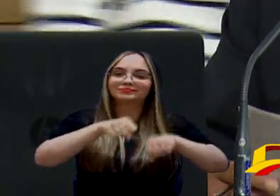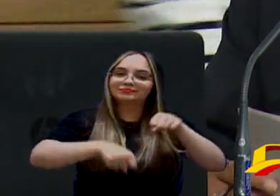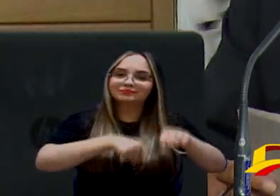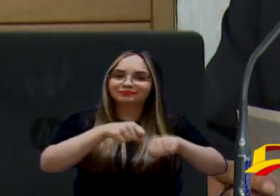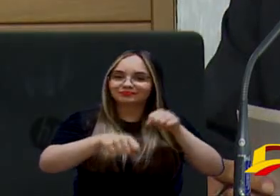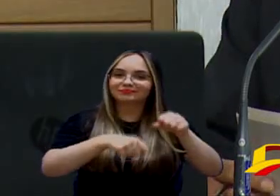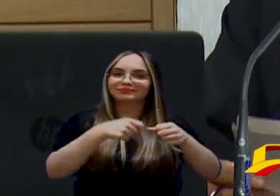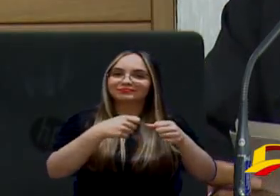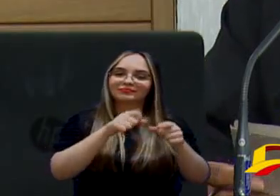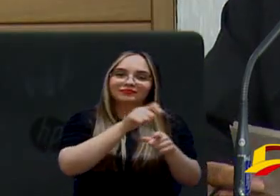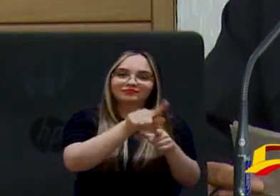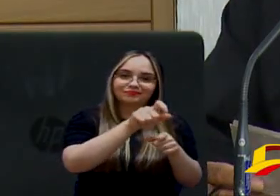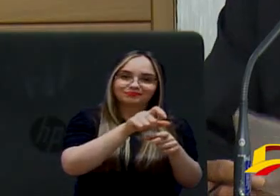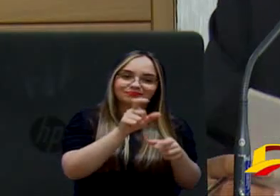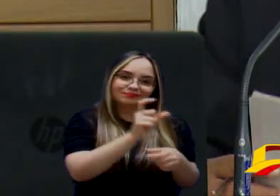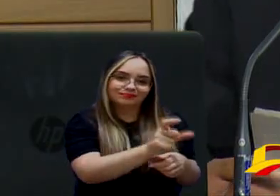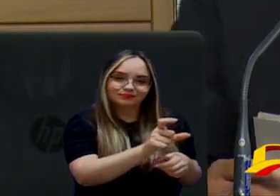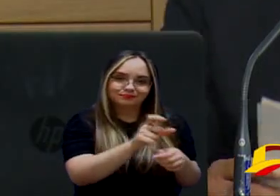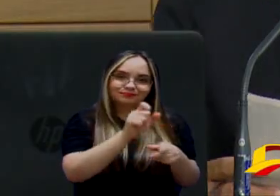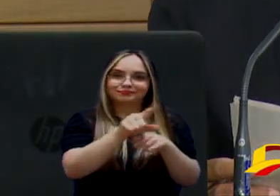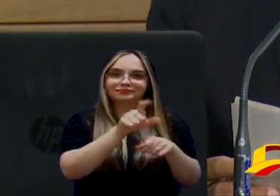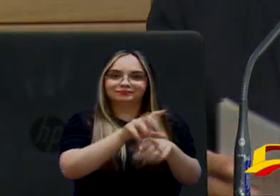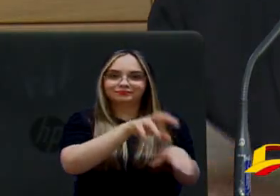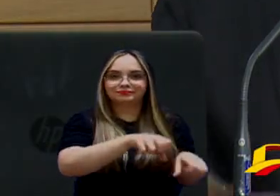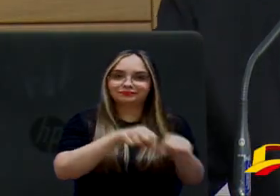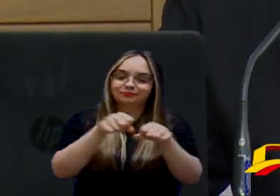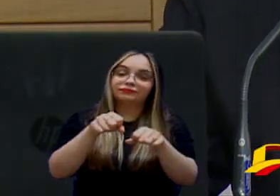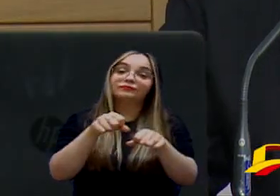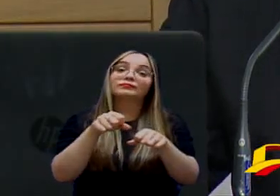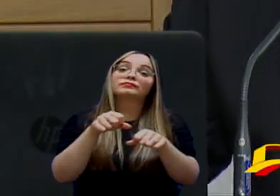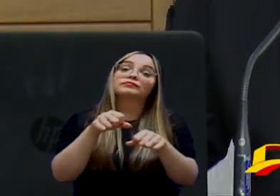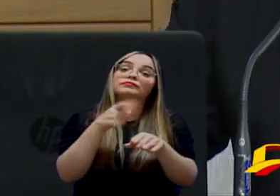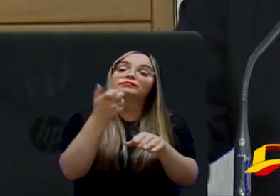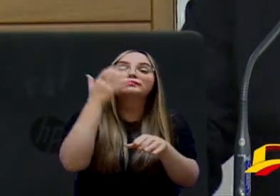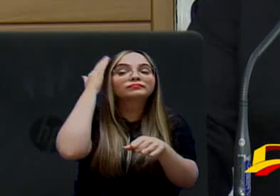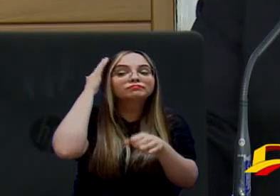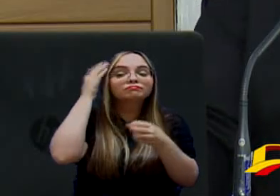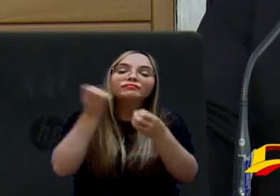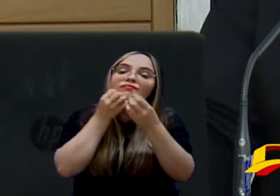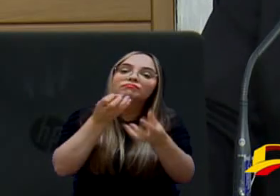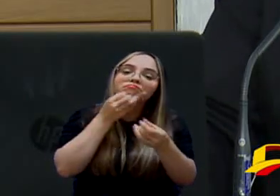preta melhorou né tava bem largado